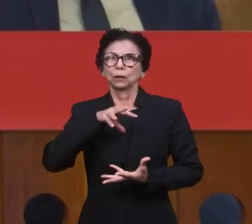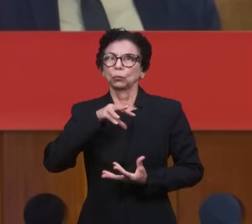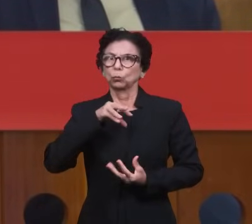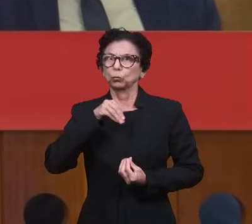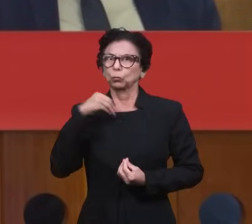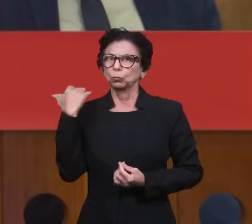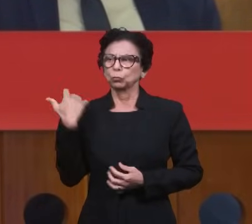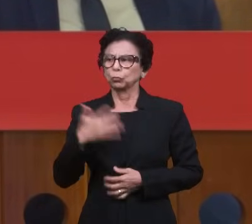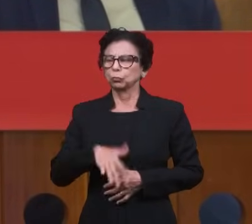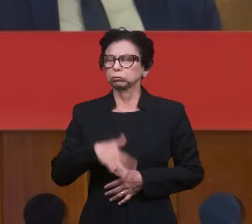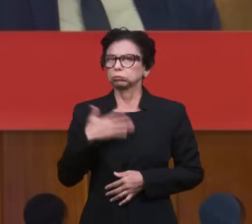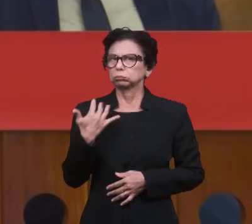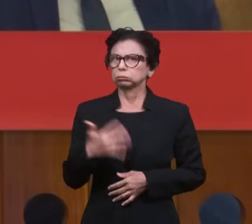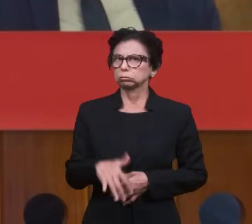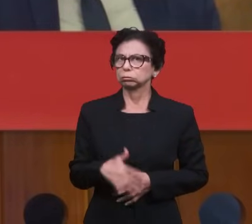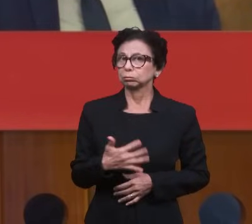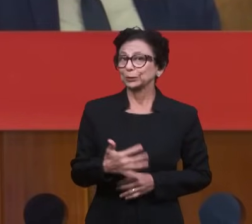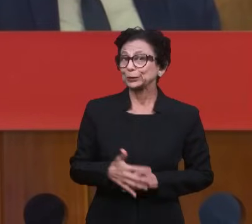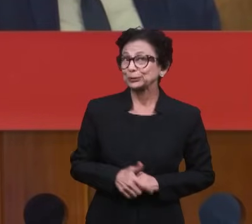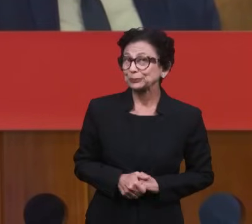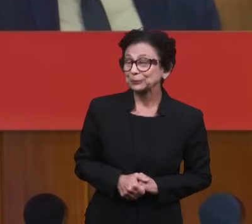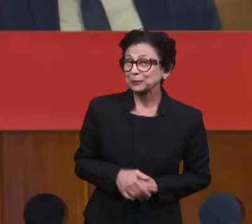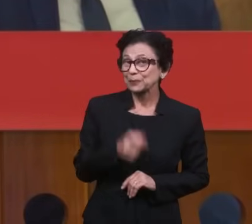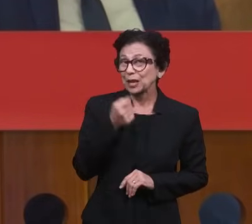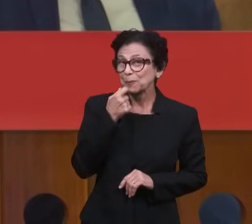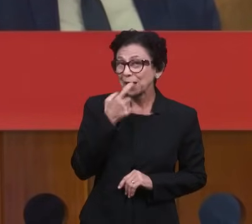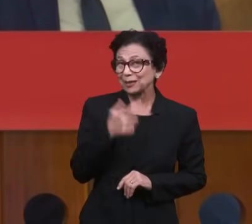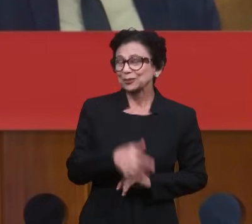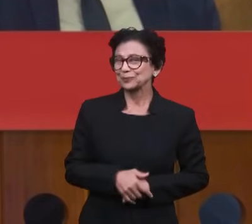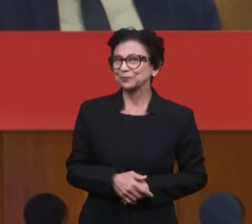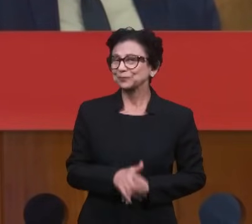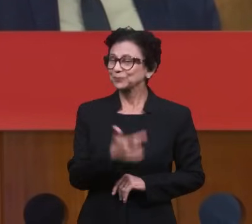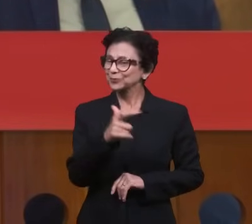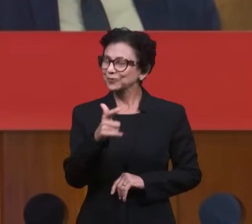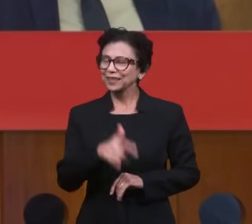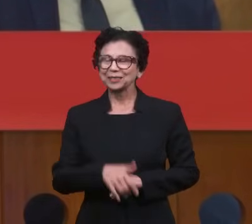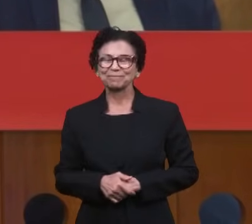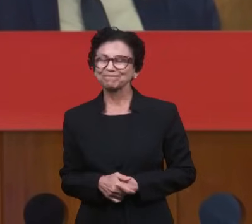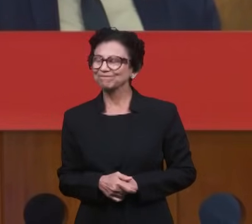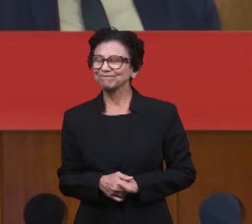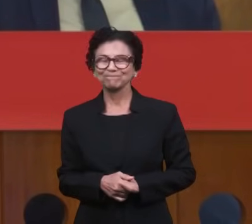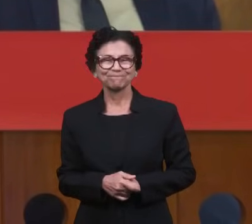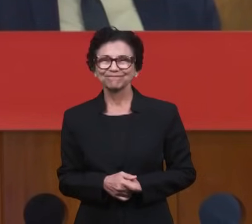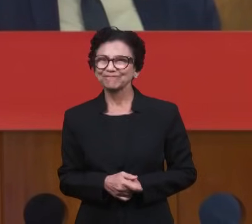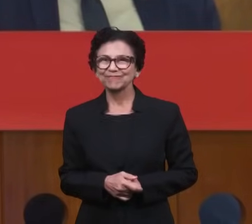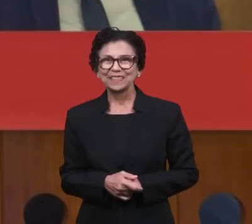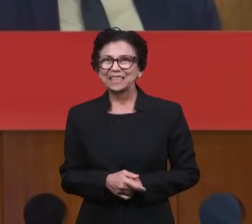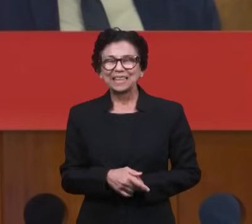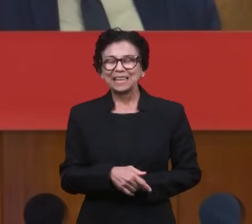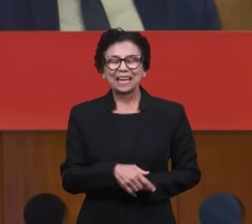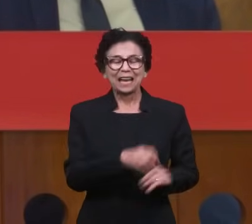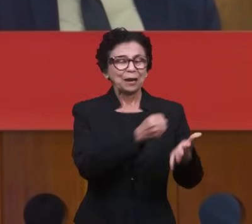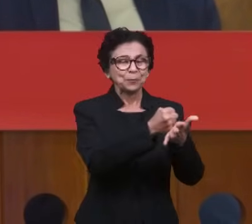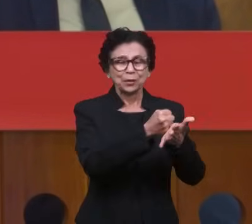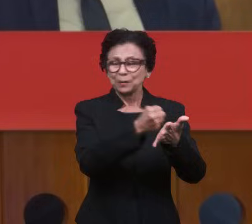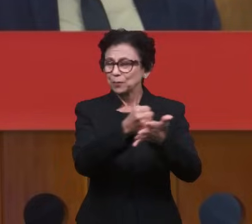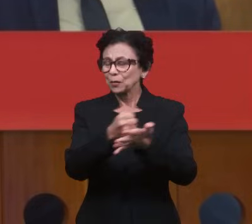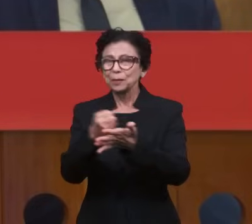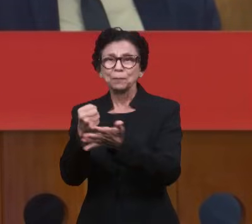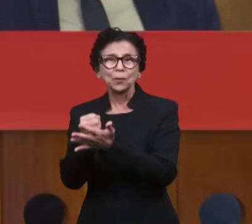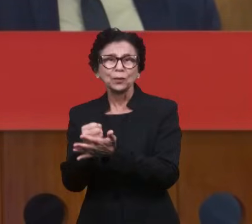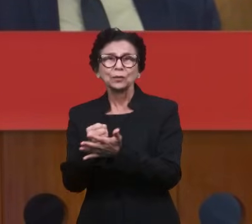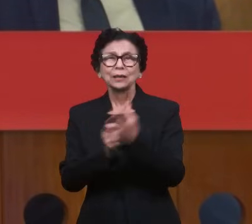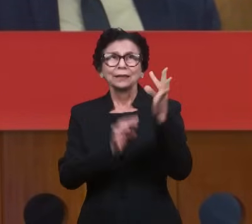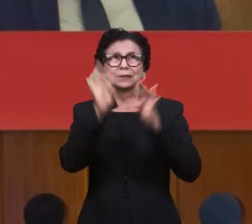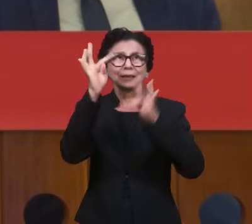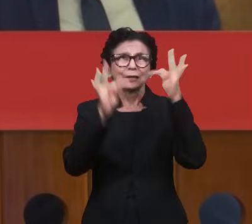Sabe por quê? Porque não tem remédio. Ele quer se prender a outro, é um grupo, não funciona.